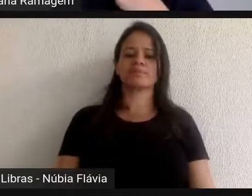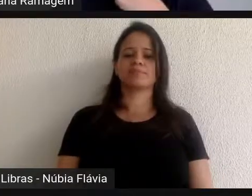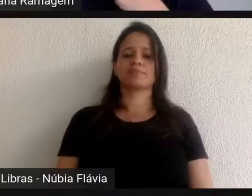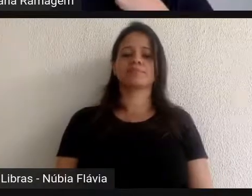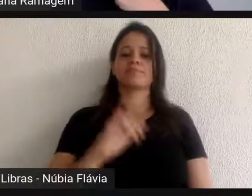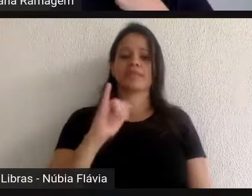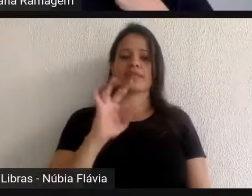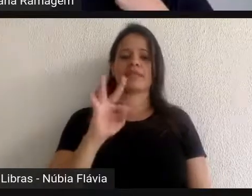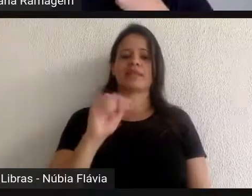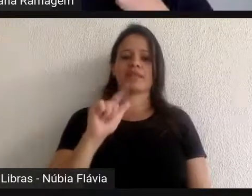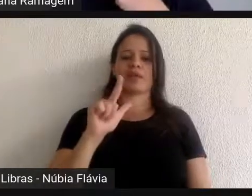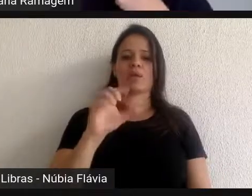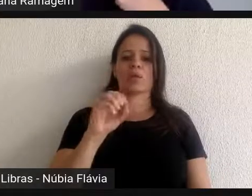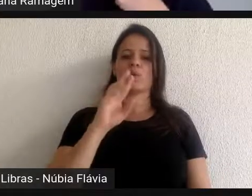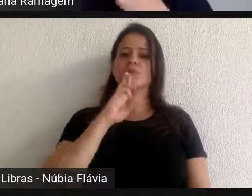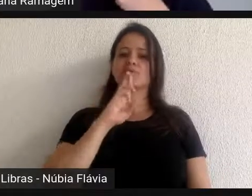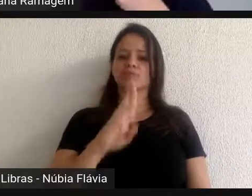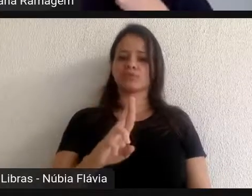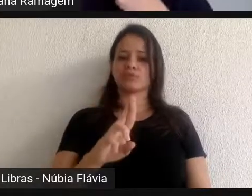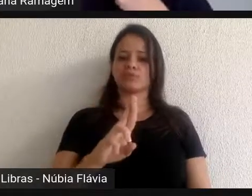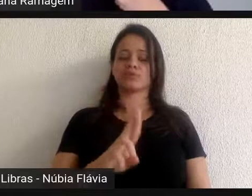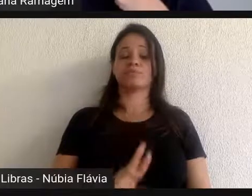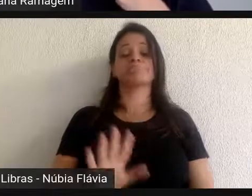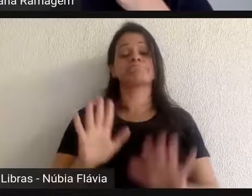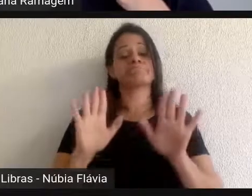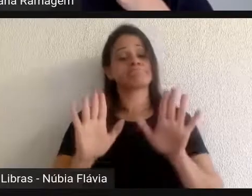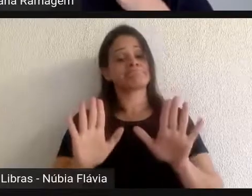Olha, pessoal, a questão